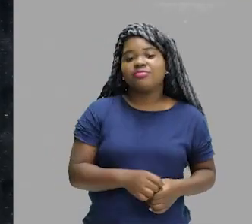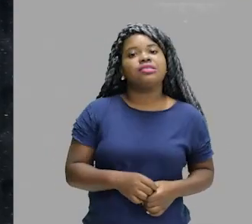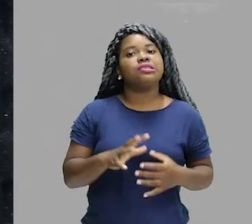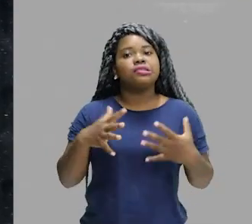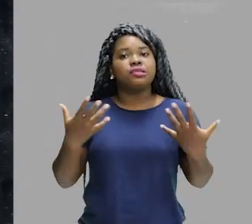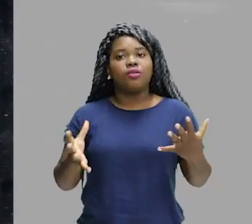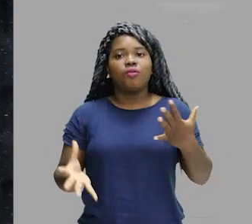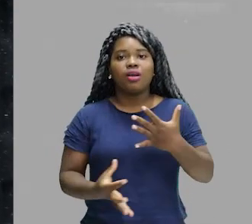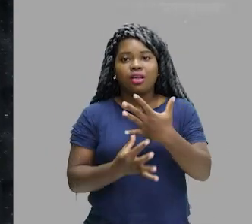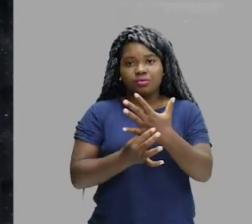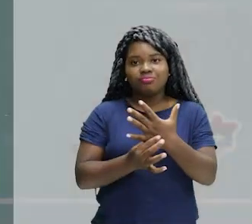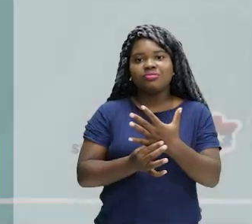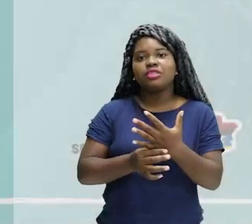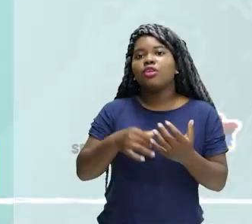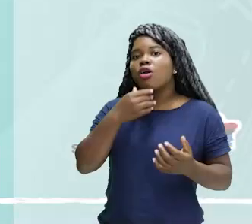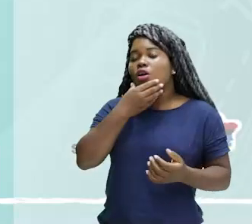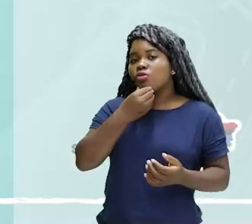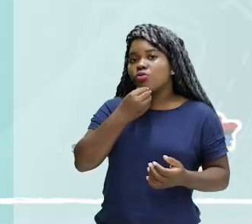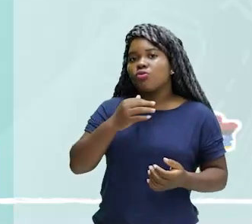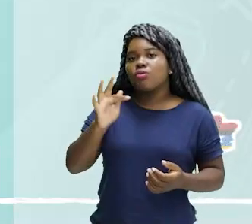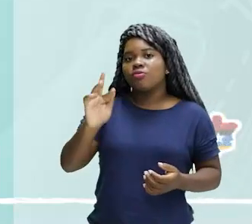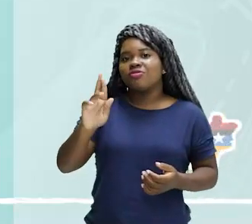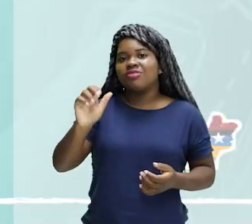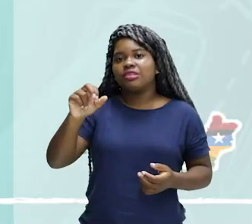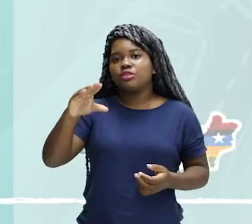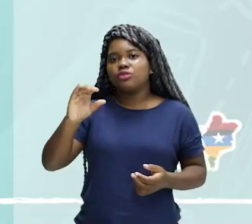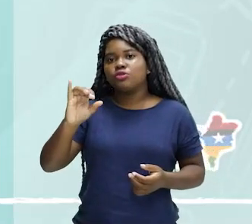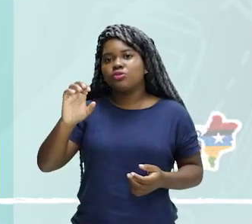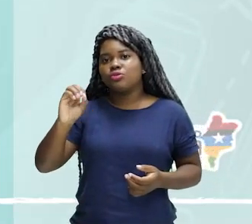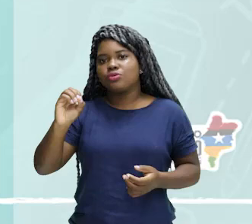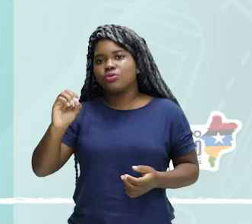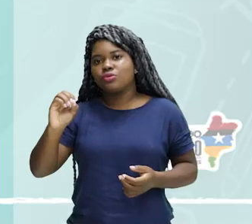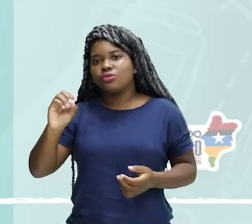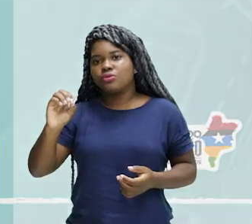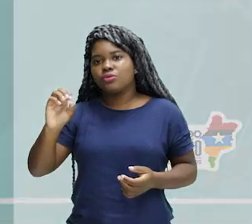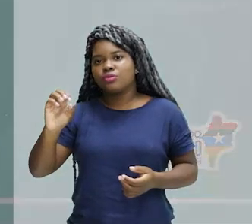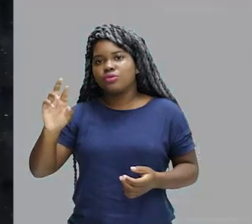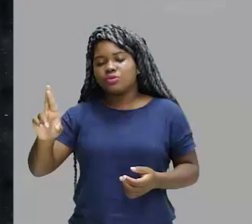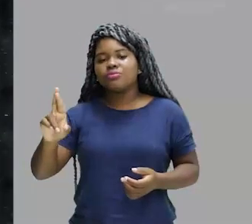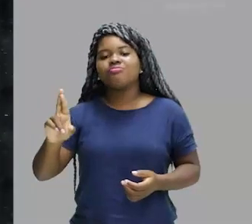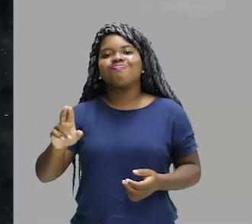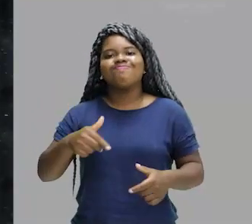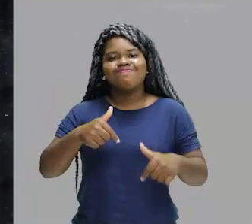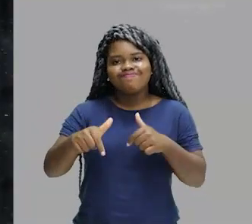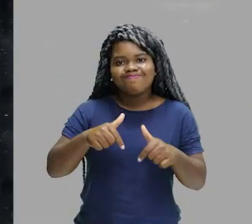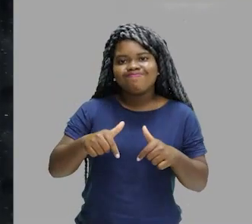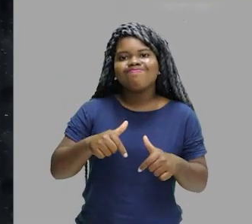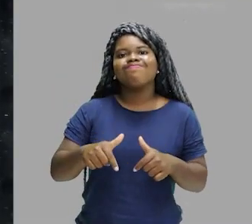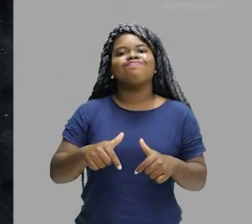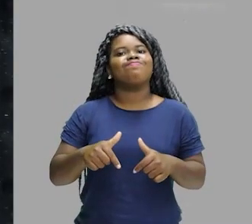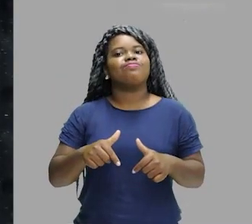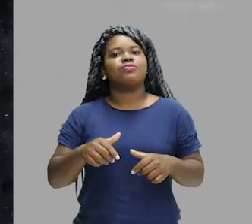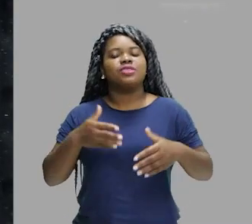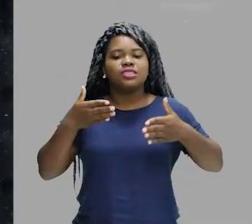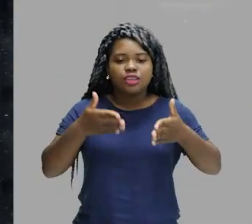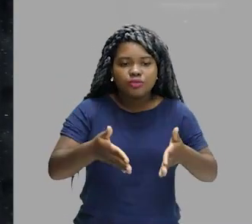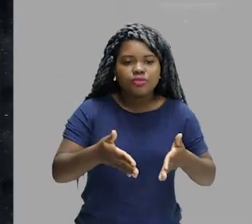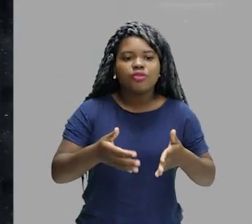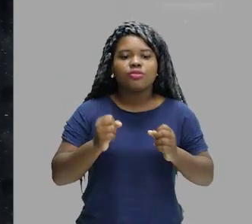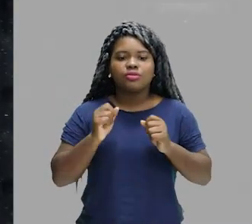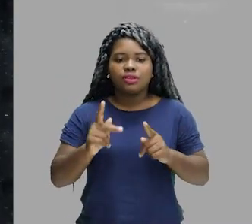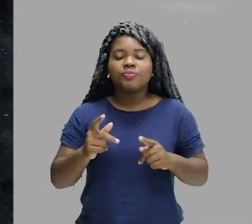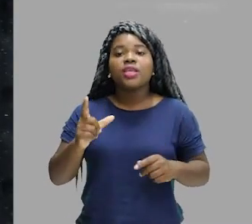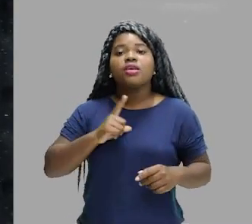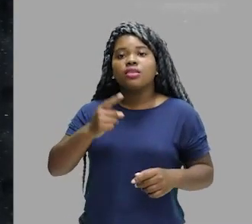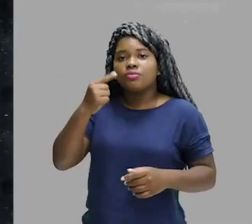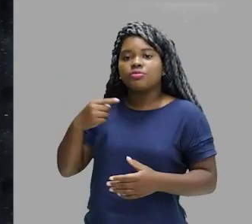que o realismo do Millet trabalha. As espigadeiras fazem isso. Se a gente fosse fazer uma releitura desse quadro aqui no Maranhão, eu